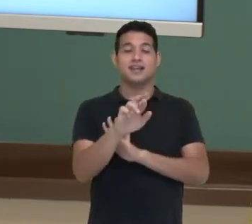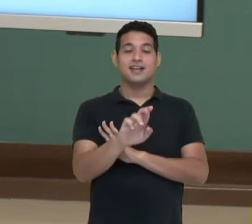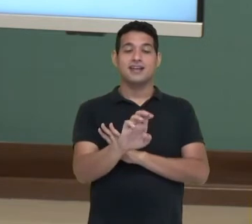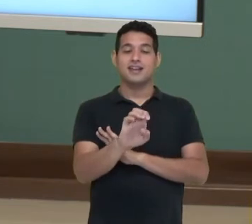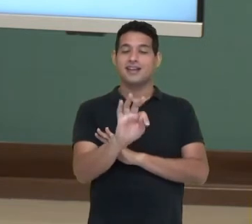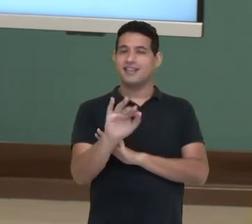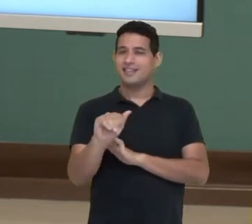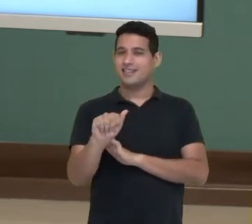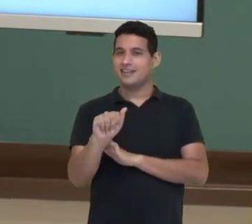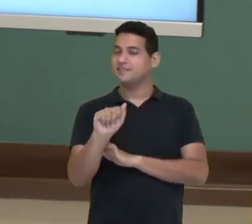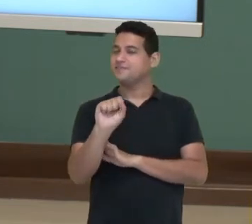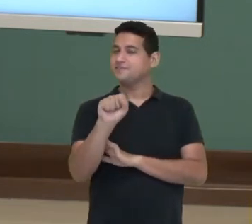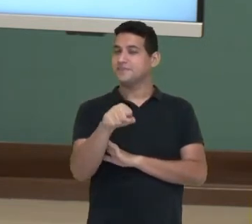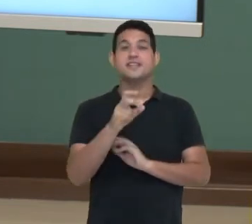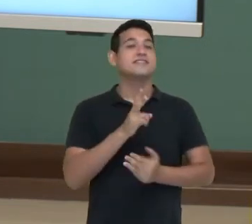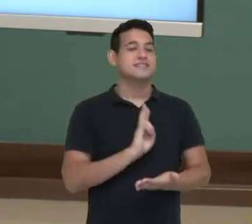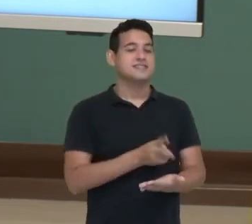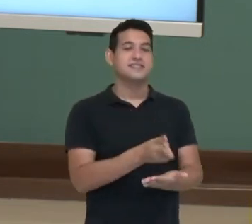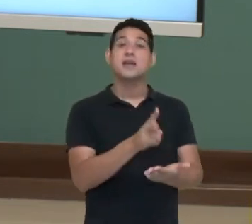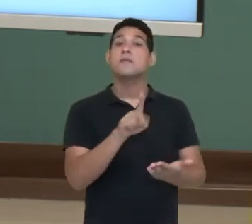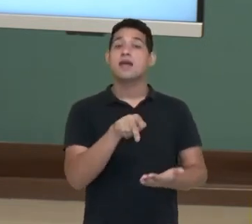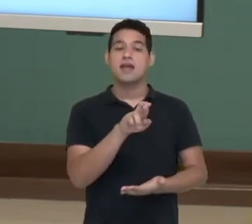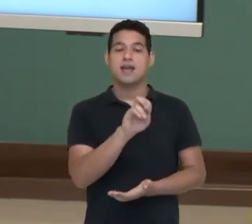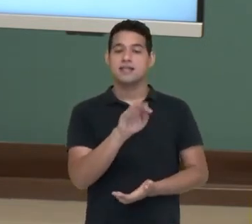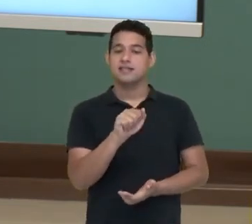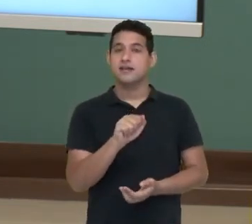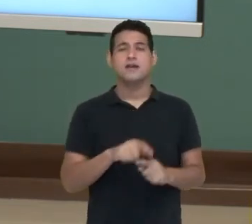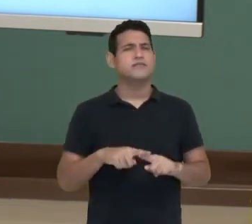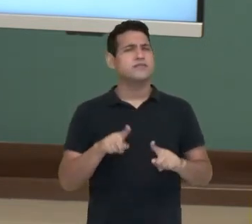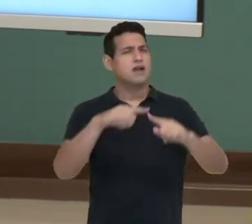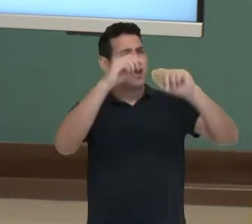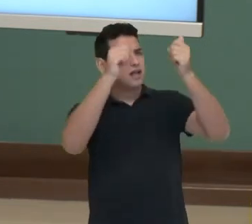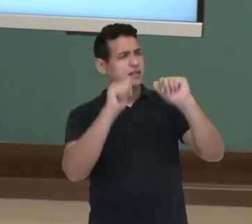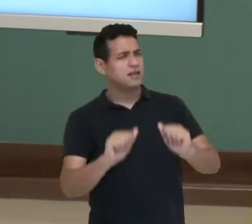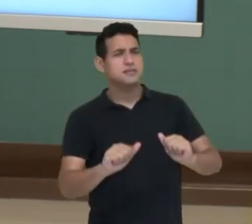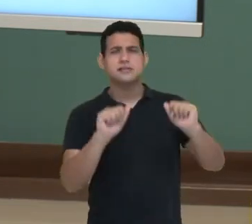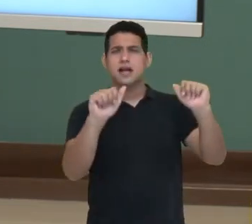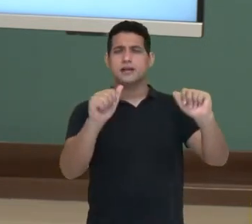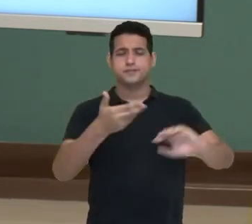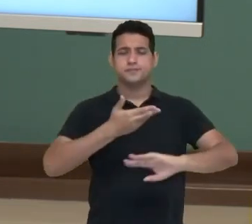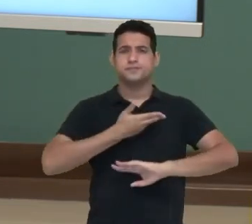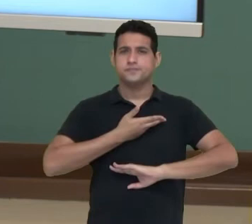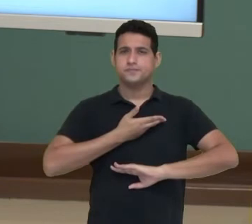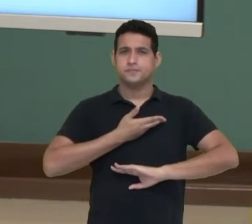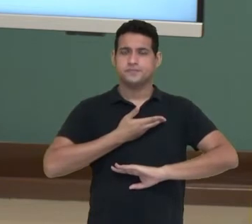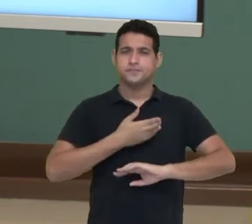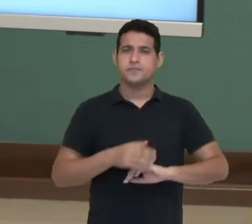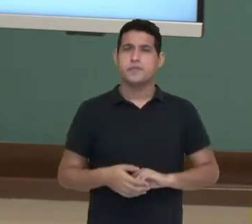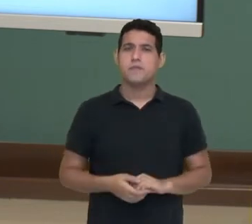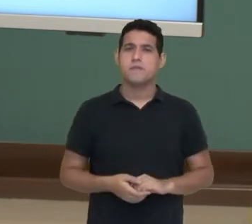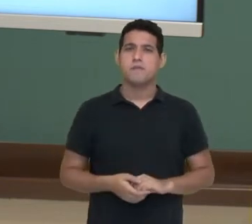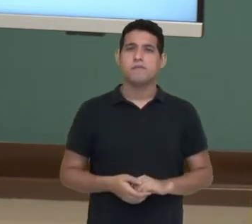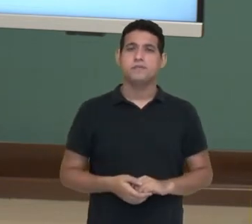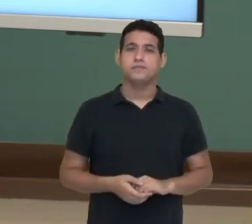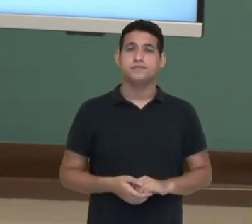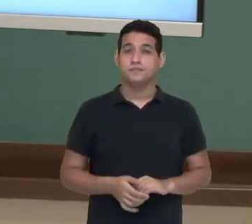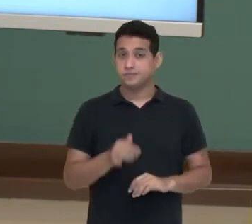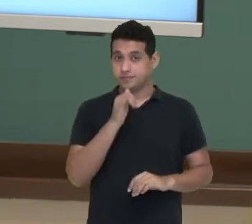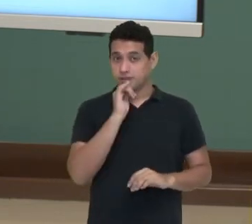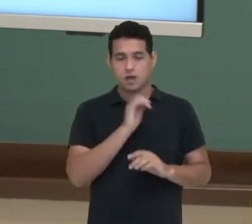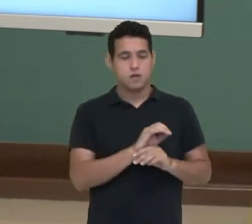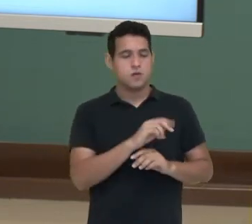reta, sim, sempre vai ser uma reta. Analise a seguinte situação. Em um mesmo